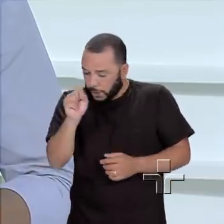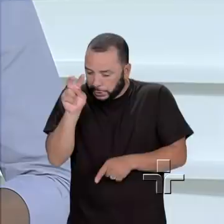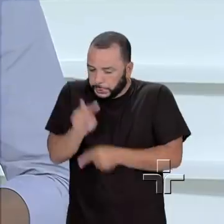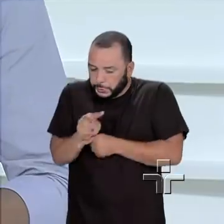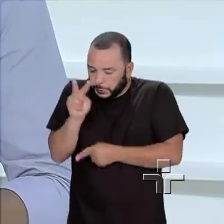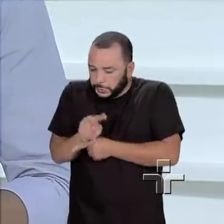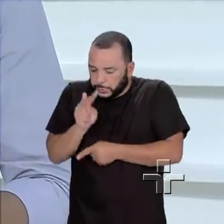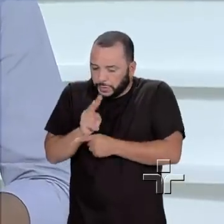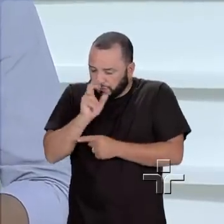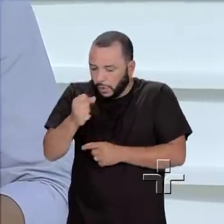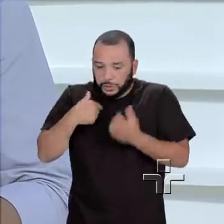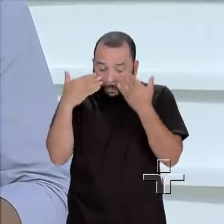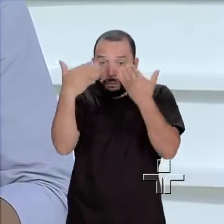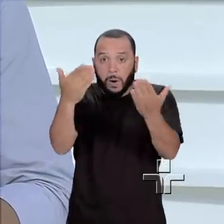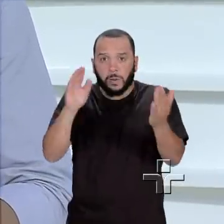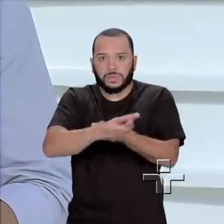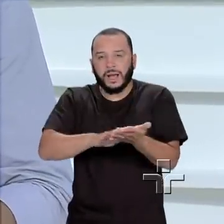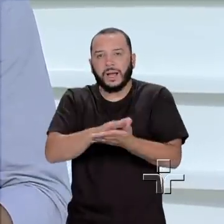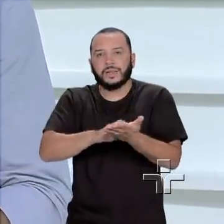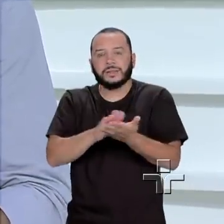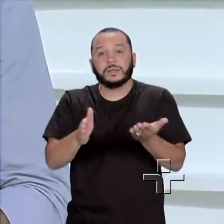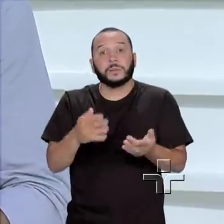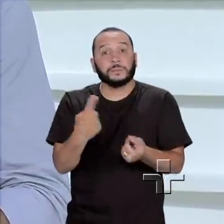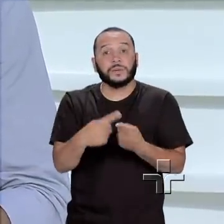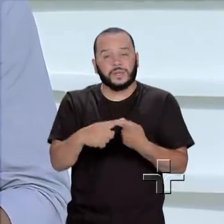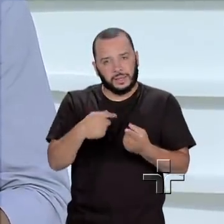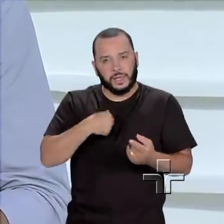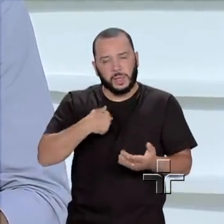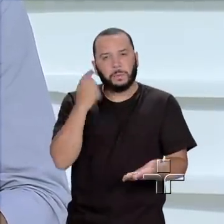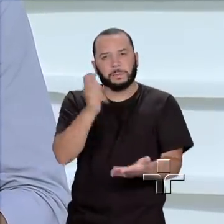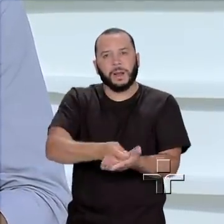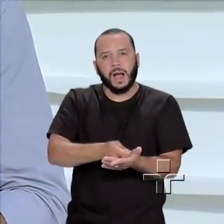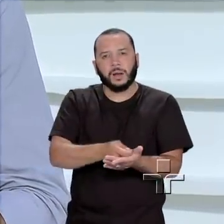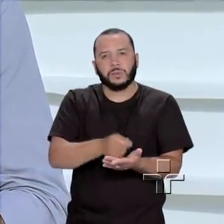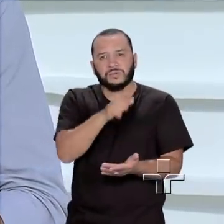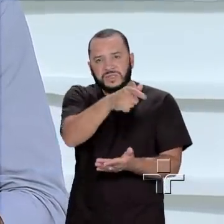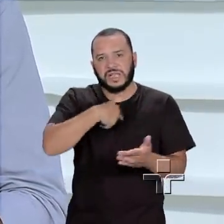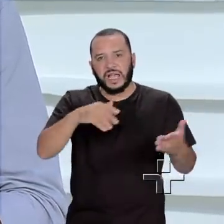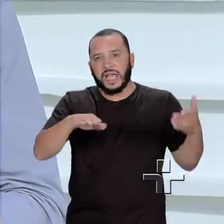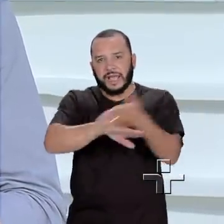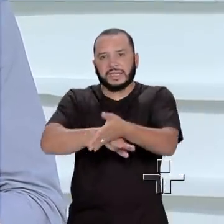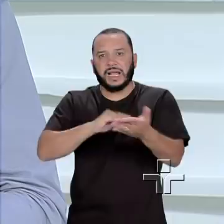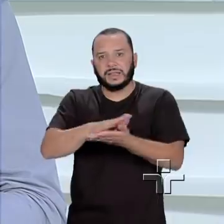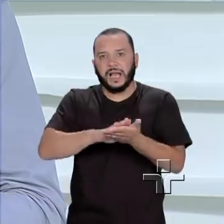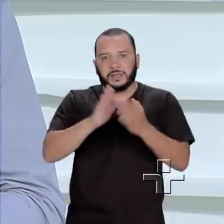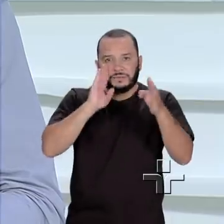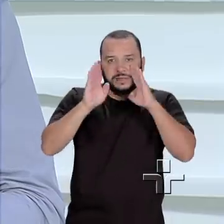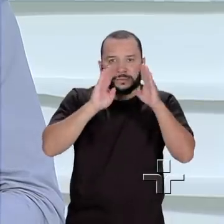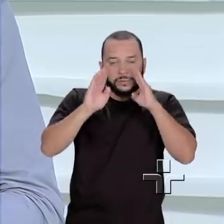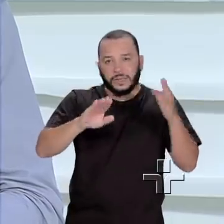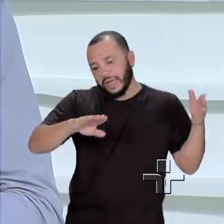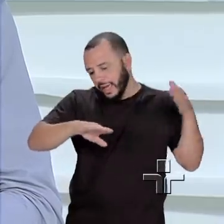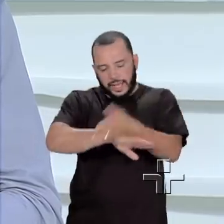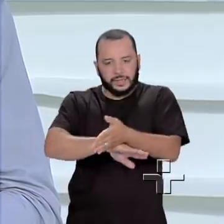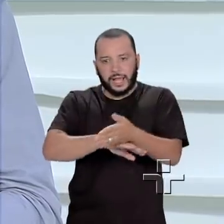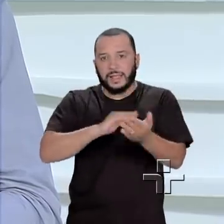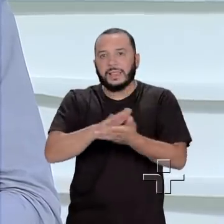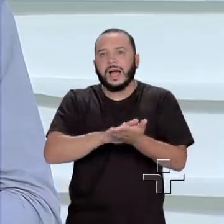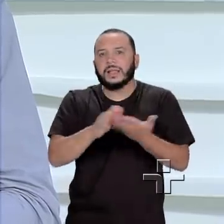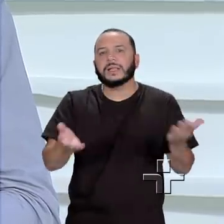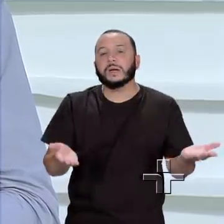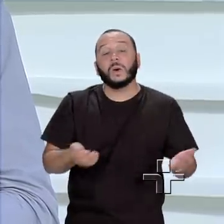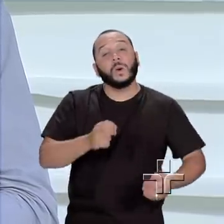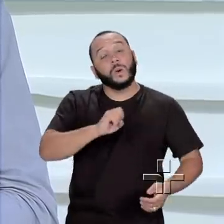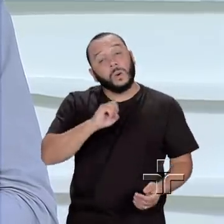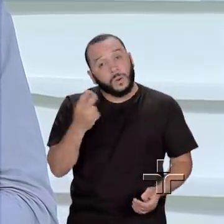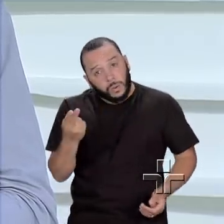divulgada, com que um Facebook da vida, por exemplo, eu pago para você não ter acesso? Ou a gente ainda tem que rediscutir, ir na raiz do